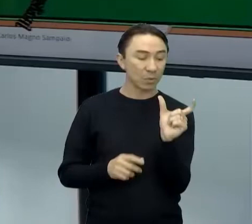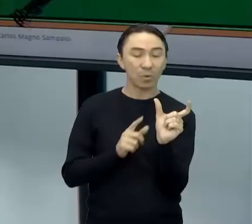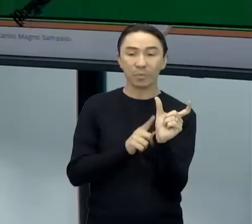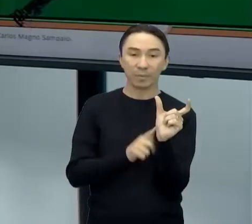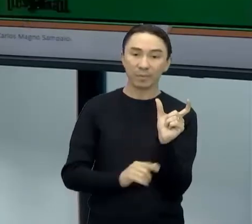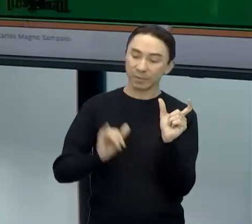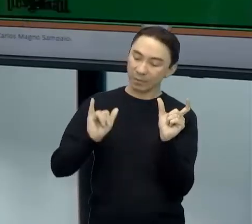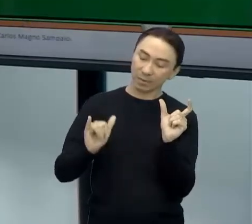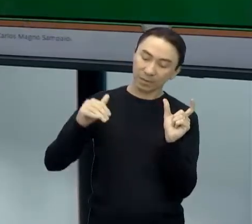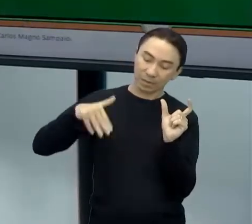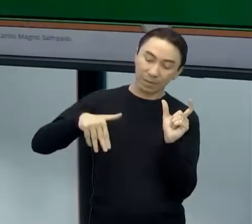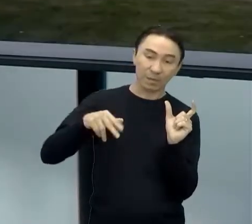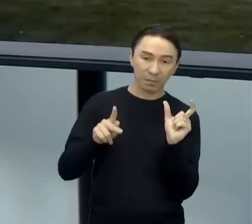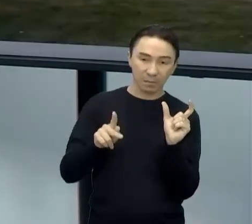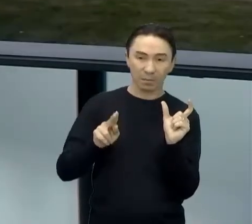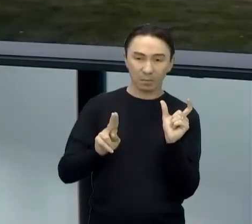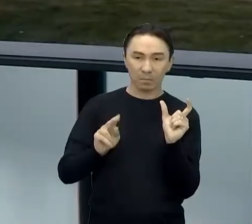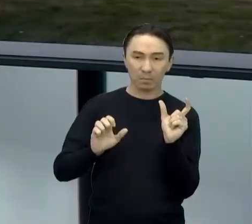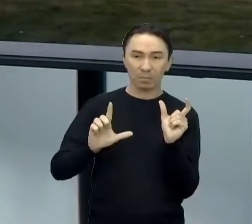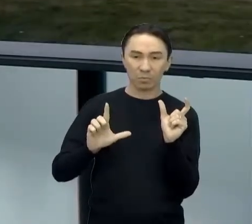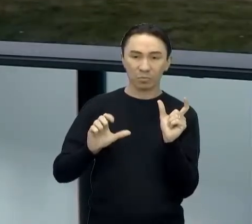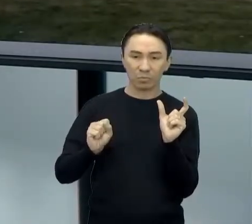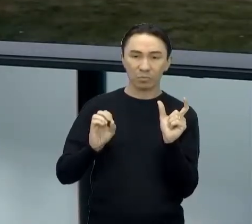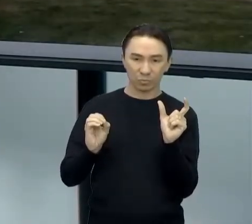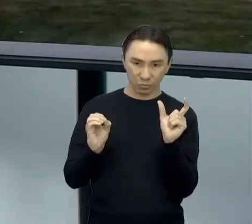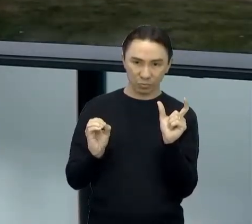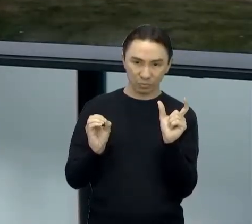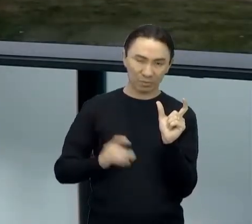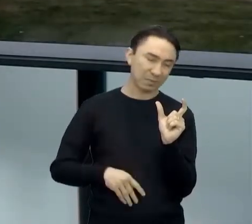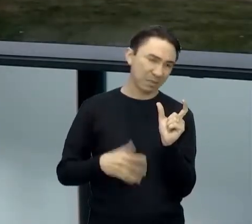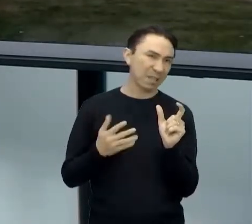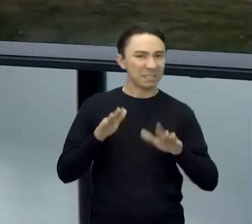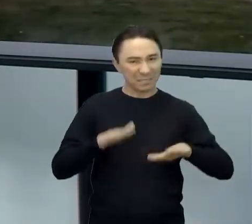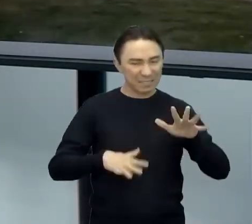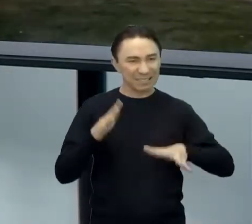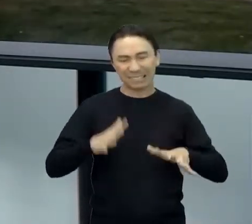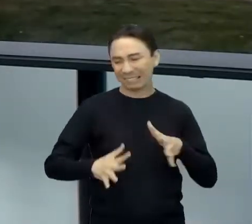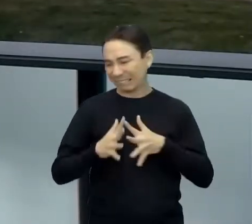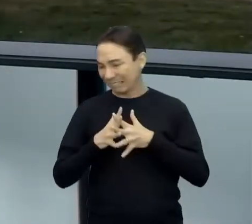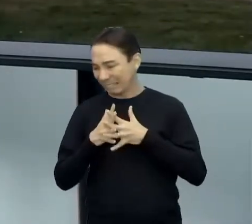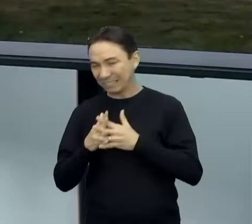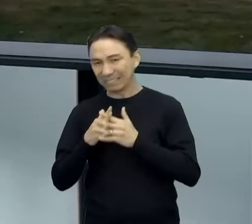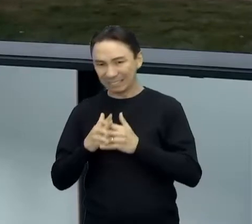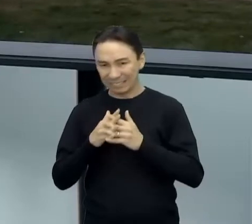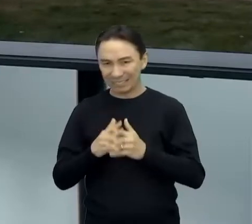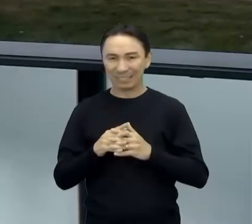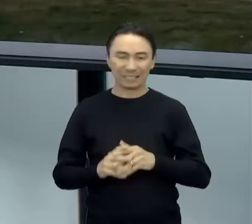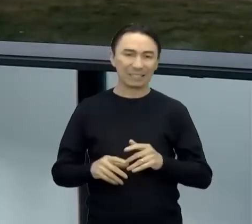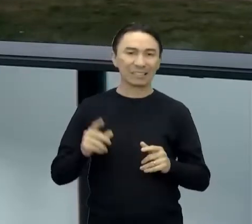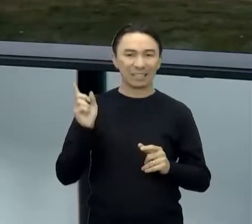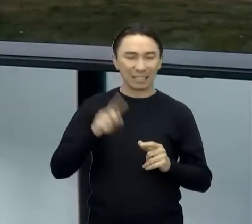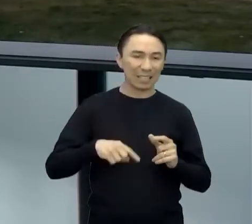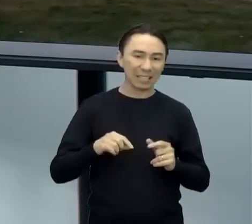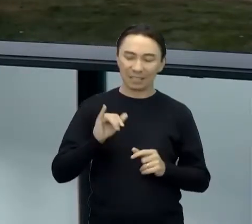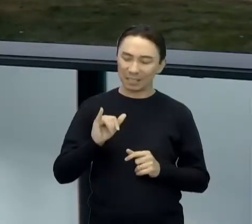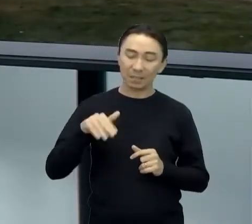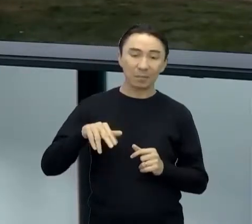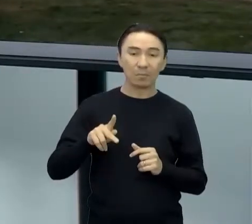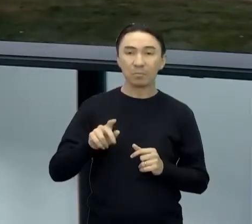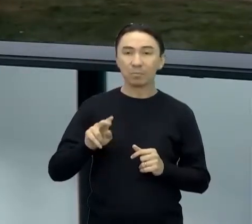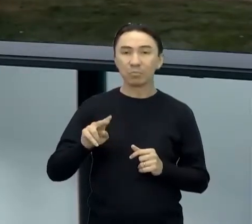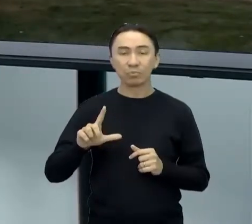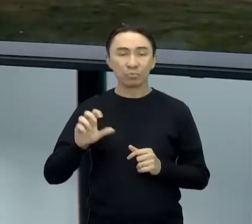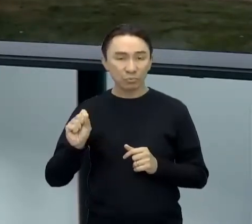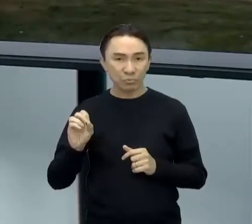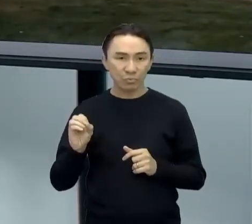impulso, tá bom? Às vezes a gente confunde, né, impulso com força, mas são duas grandezas diferentes,